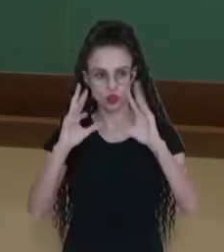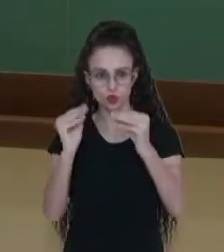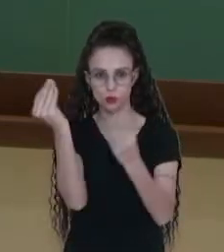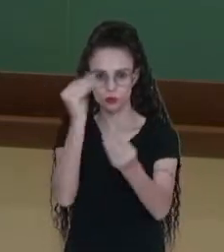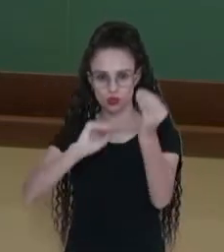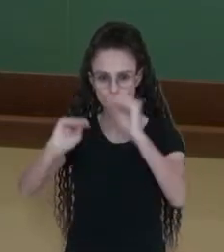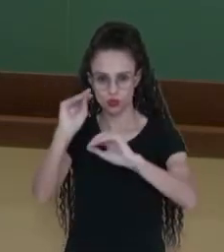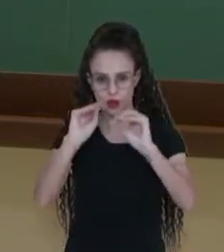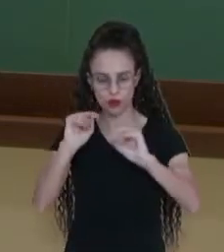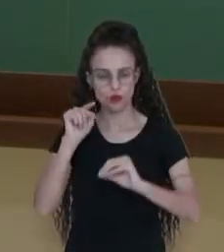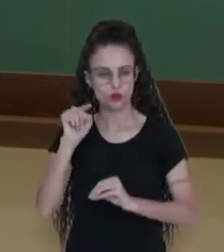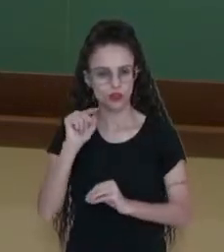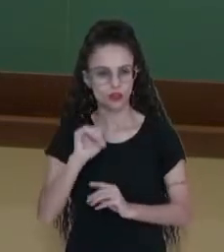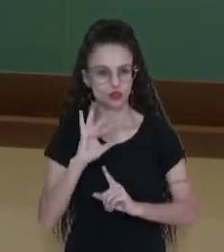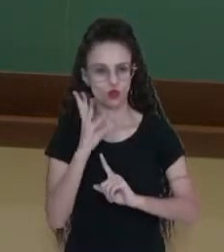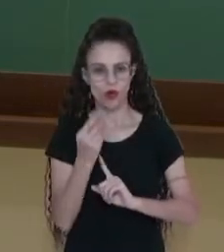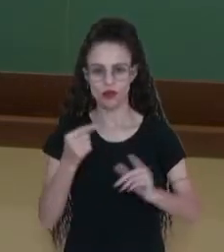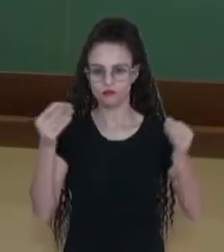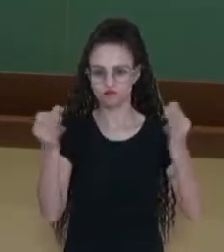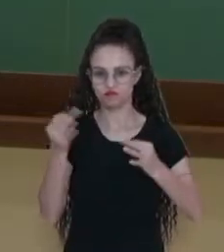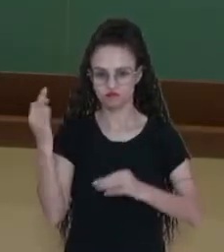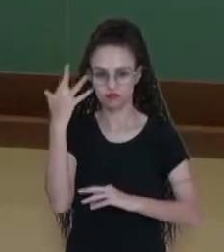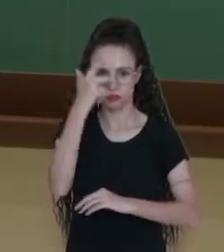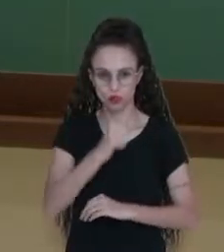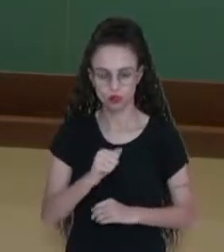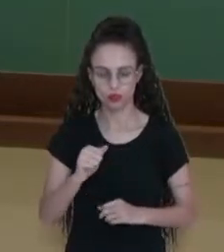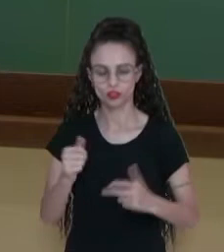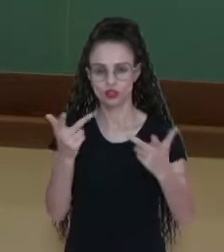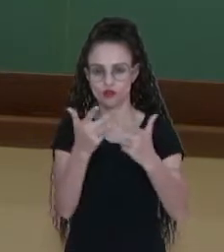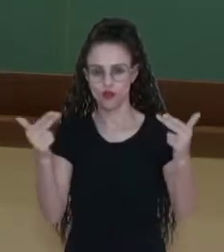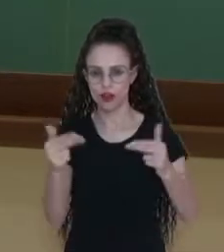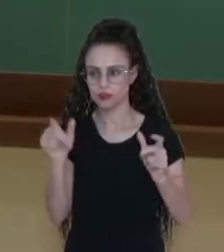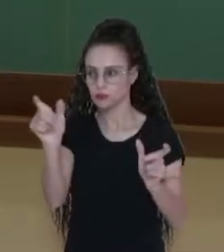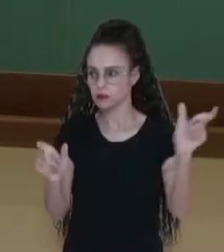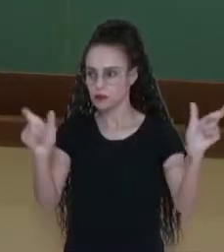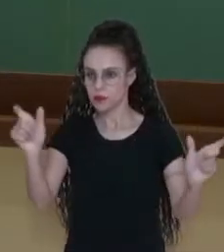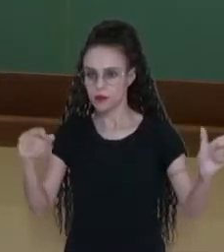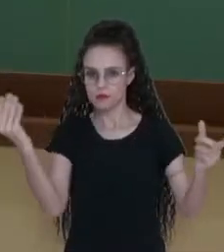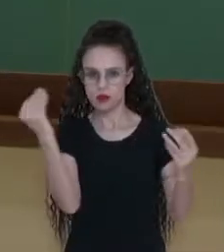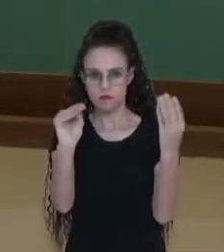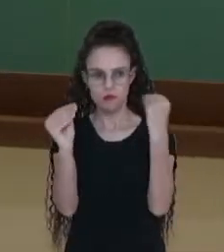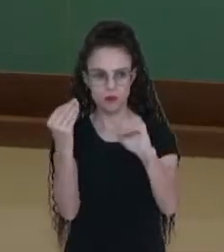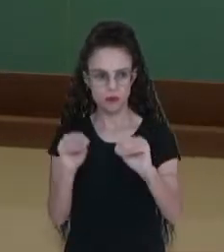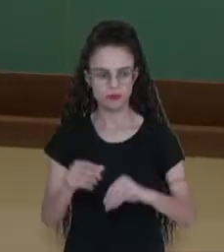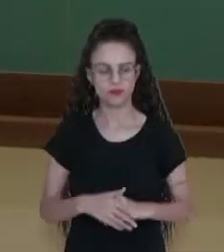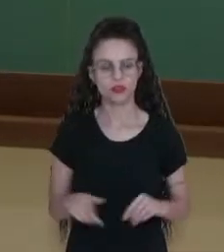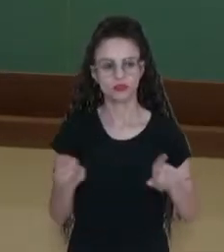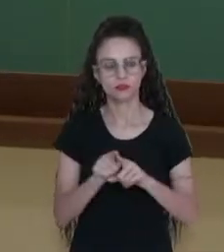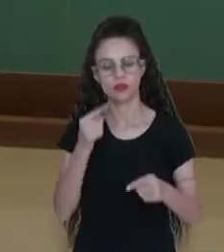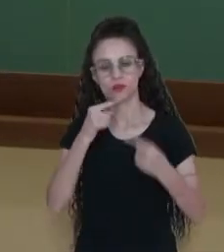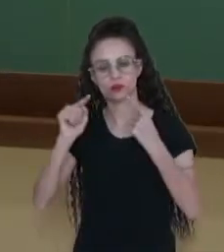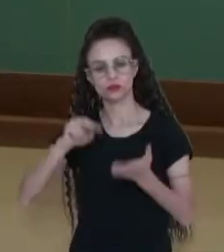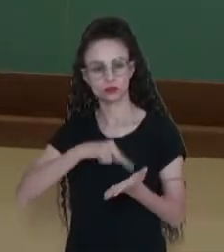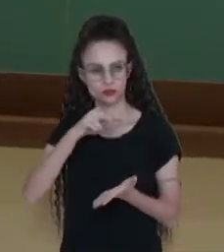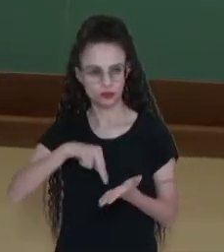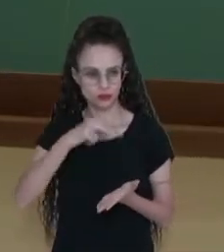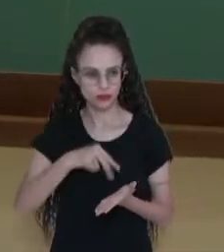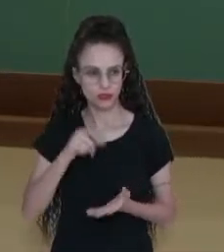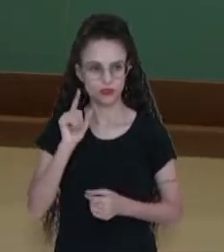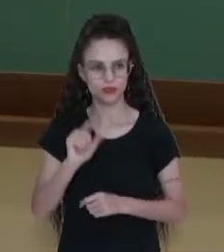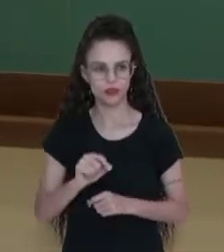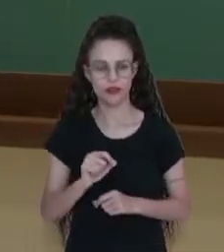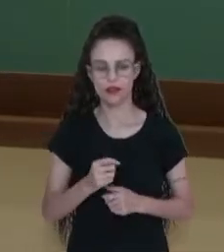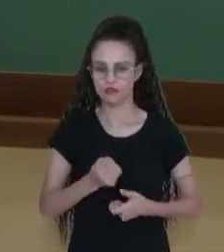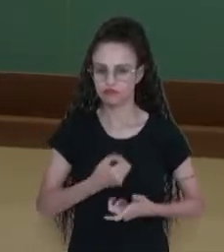juntos. Então, isso é uma arte idealizada. Eu pego a perfeição de vários indivíduos e reúno um só. E nós temos também a questão de música-dança. Ela tem um